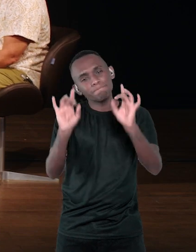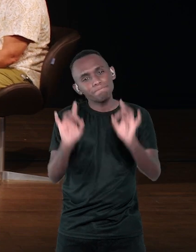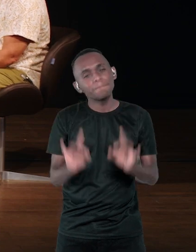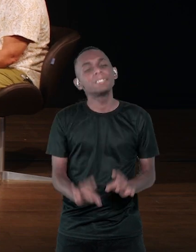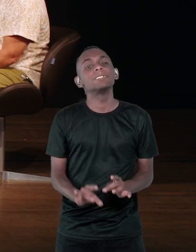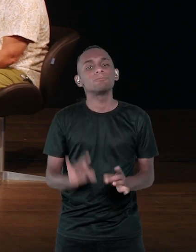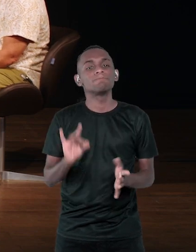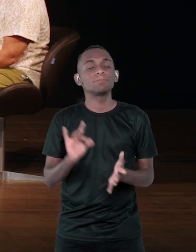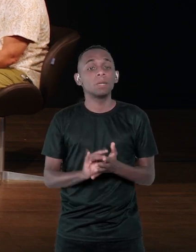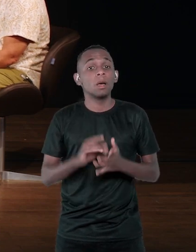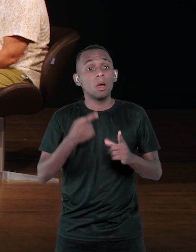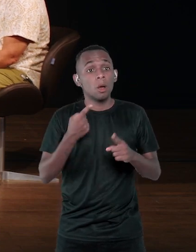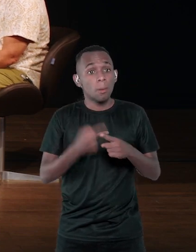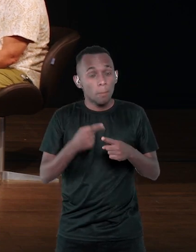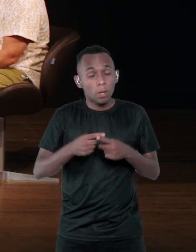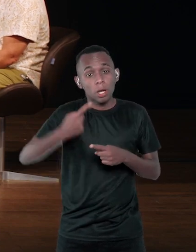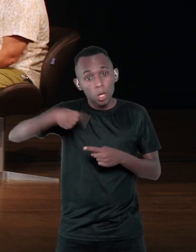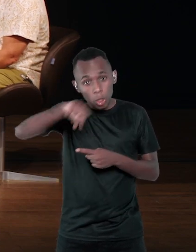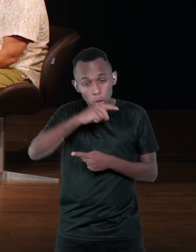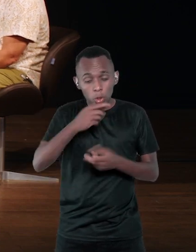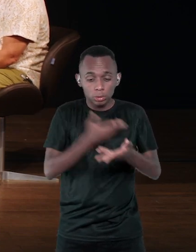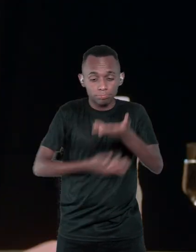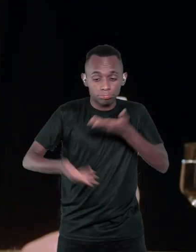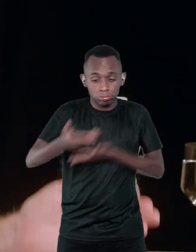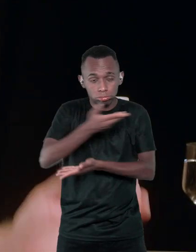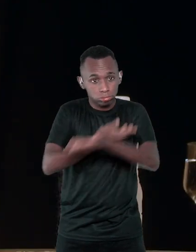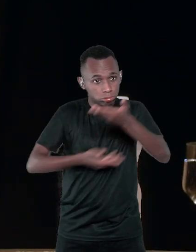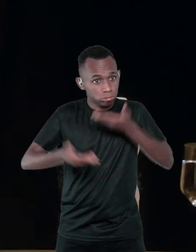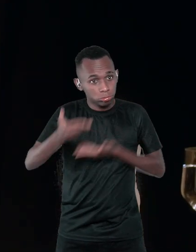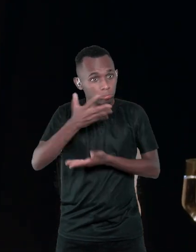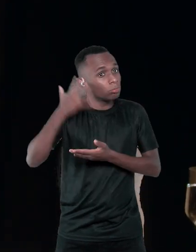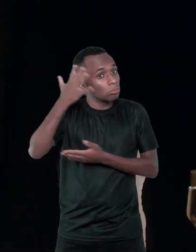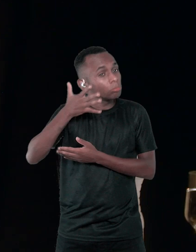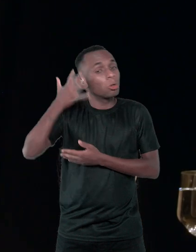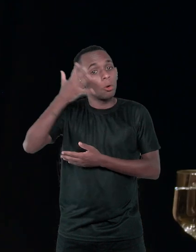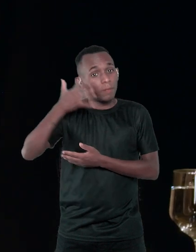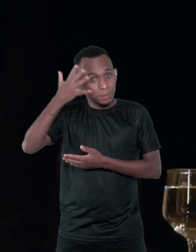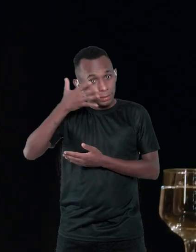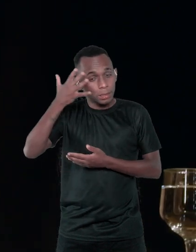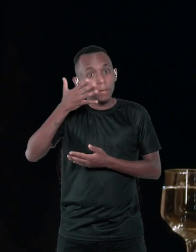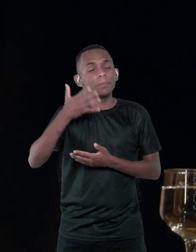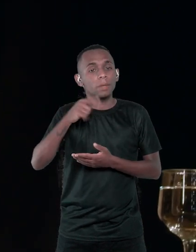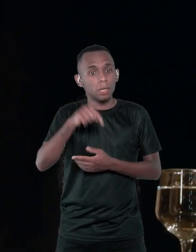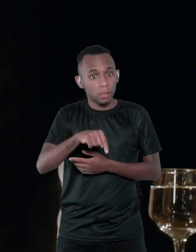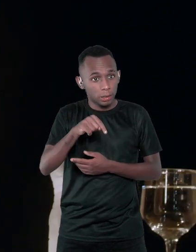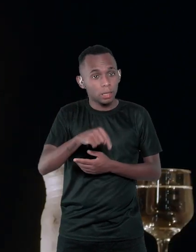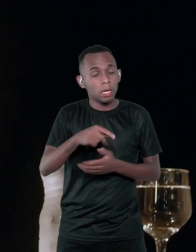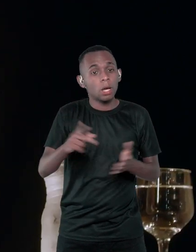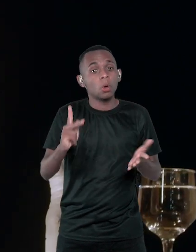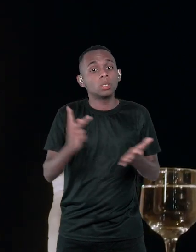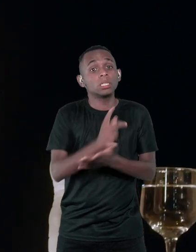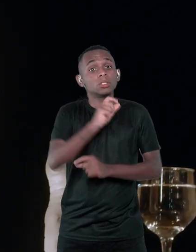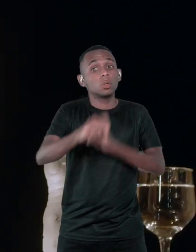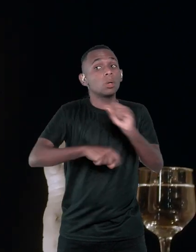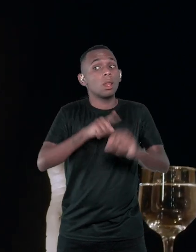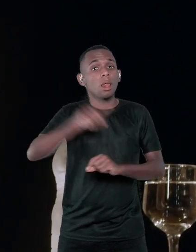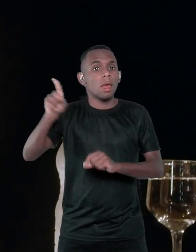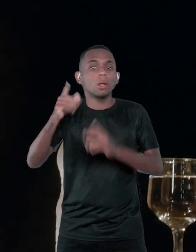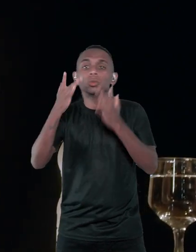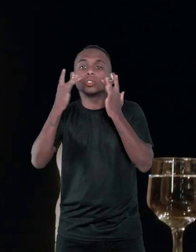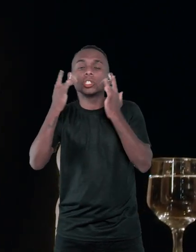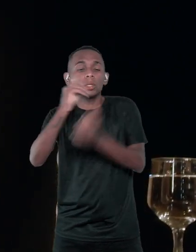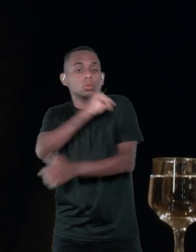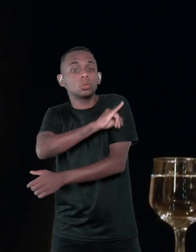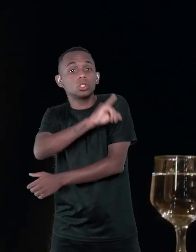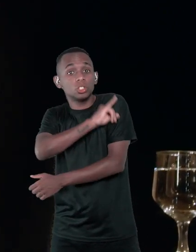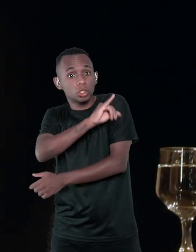especial. Enquanto a gente está conversando aqui, é por isso que eu não estou lá, se não estaria lá, no Teatro do Rio de Janeiro,